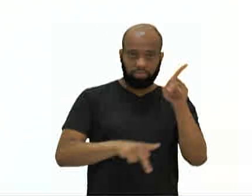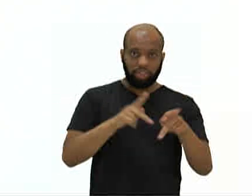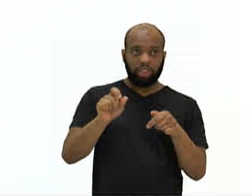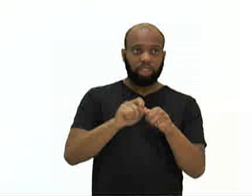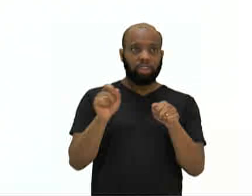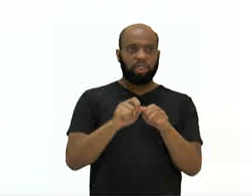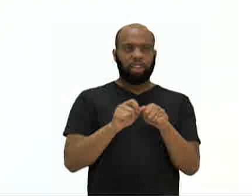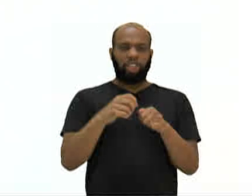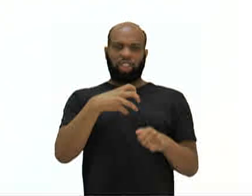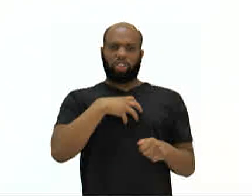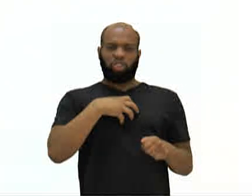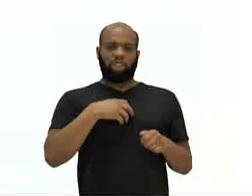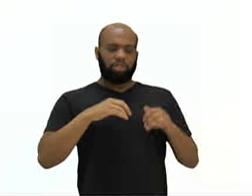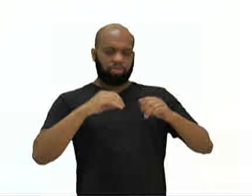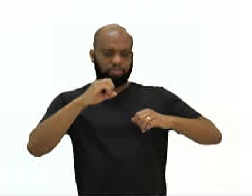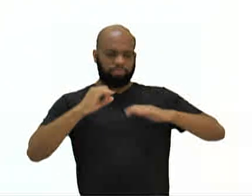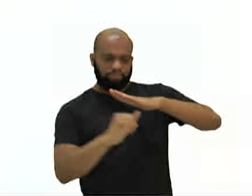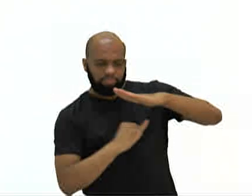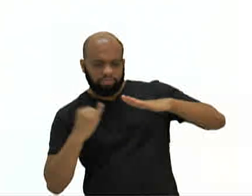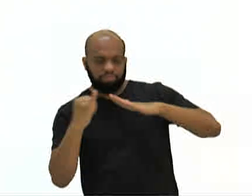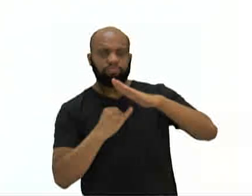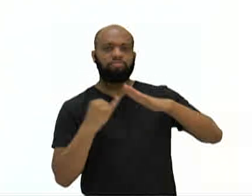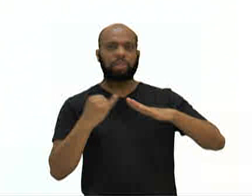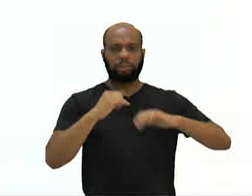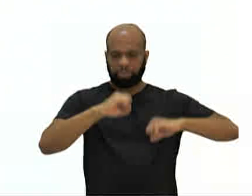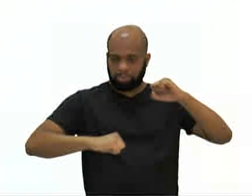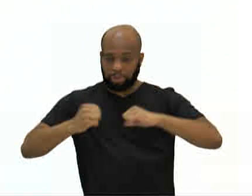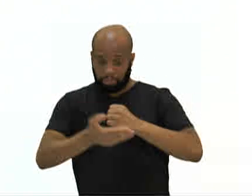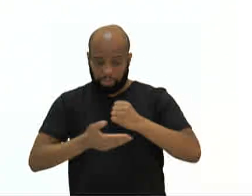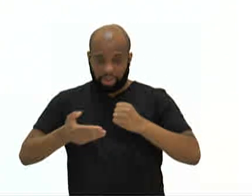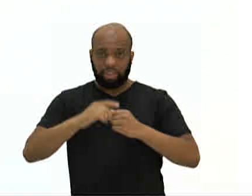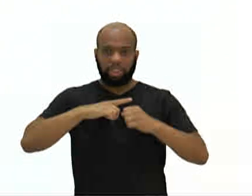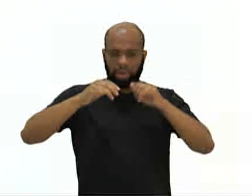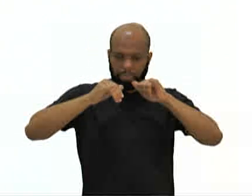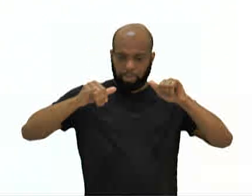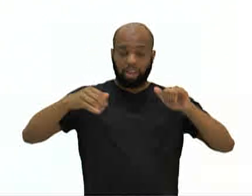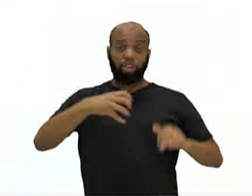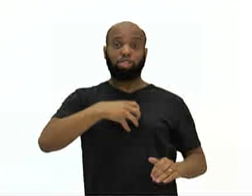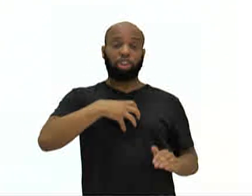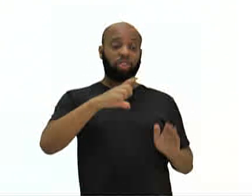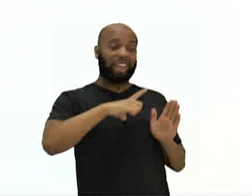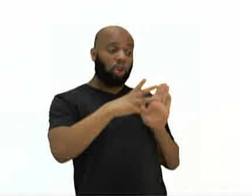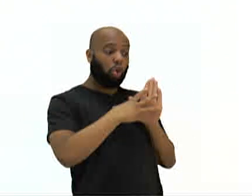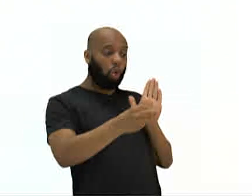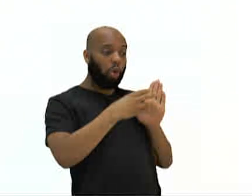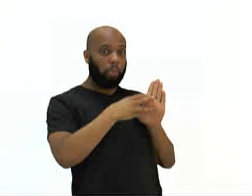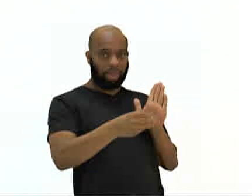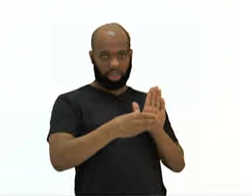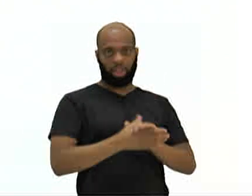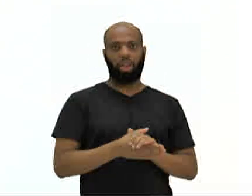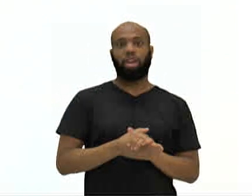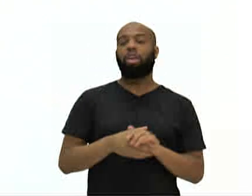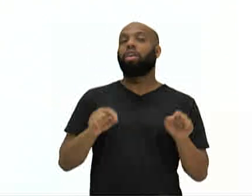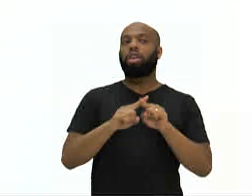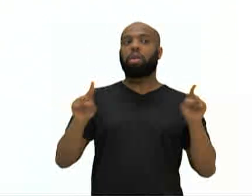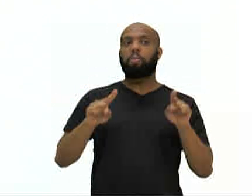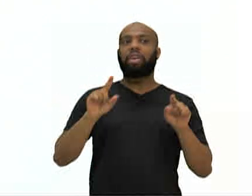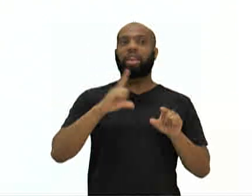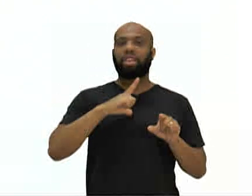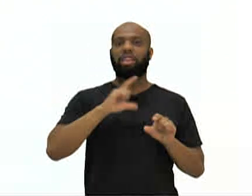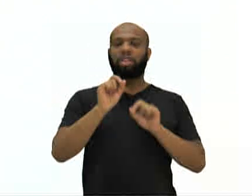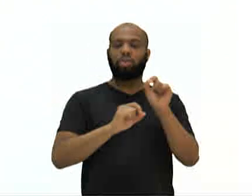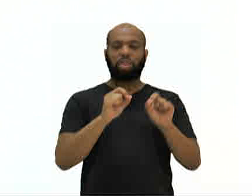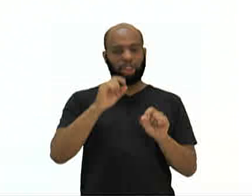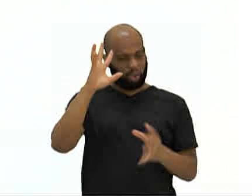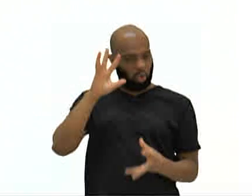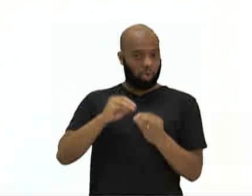modeladas à base da produção industrial, difundem todo um sistema de estereótipos. Embora fundamentalmente